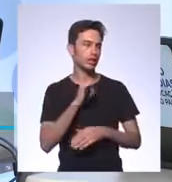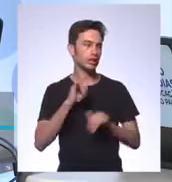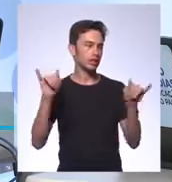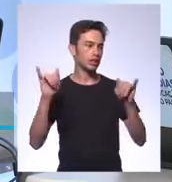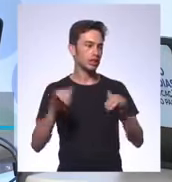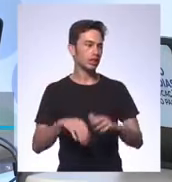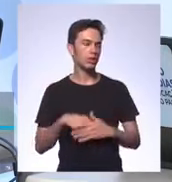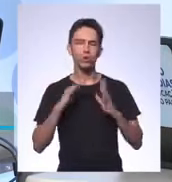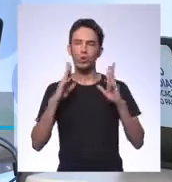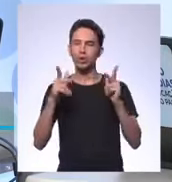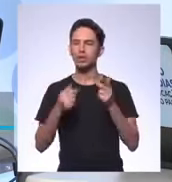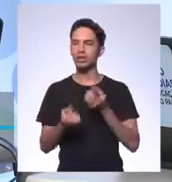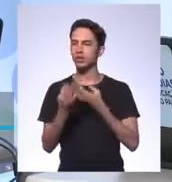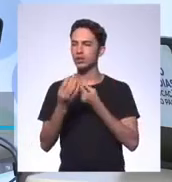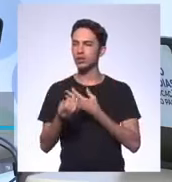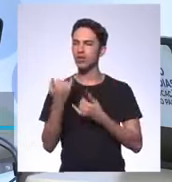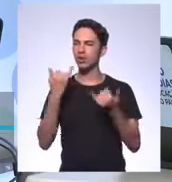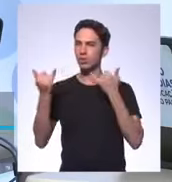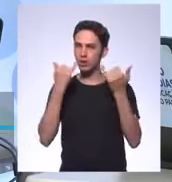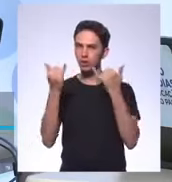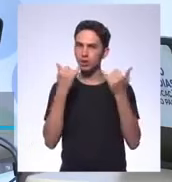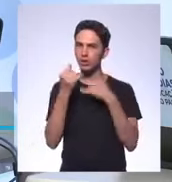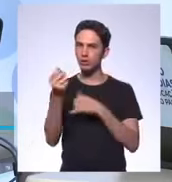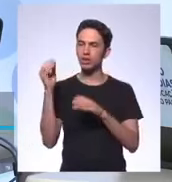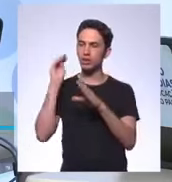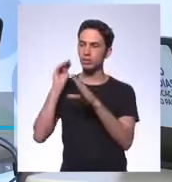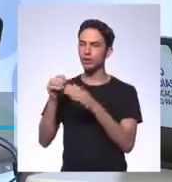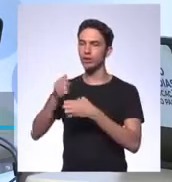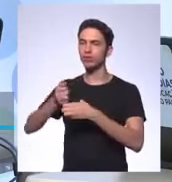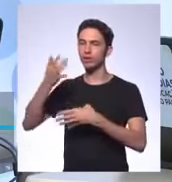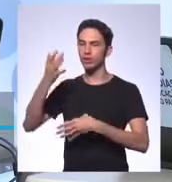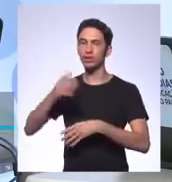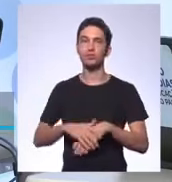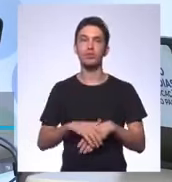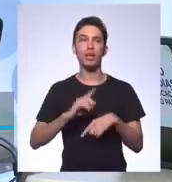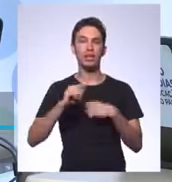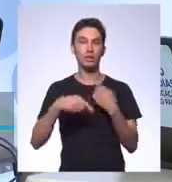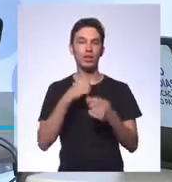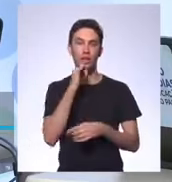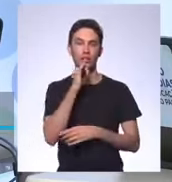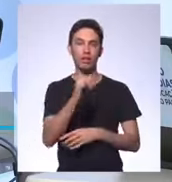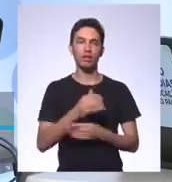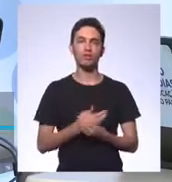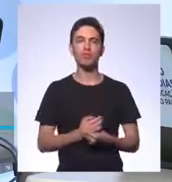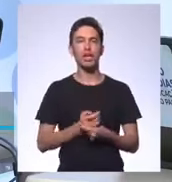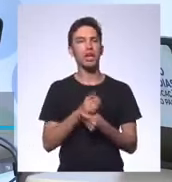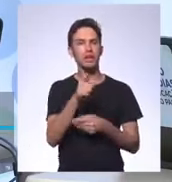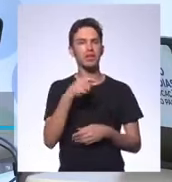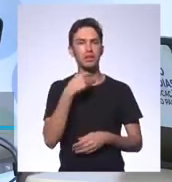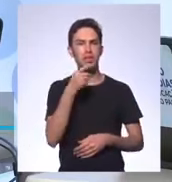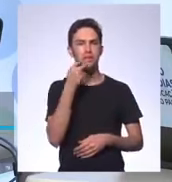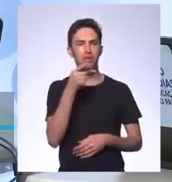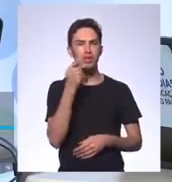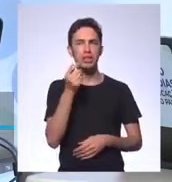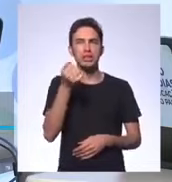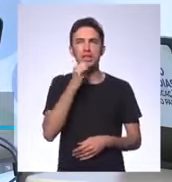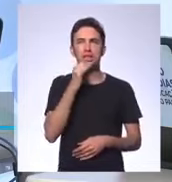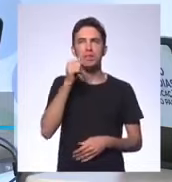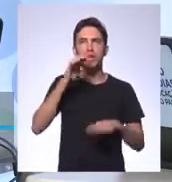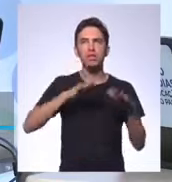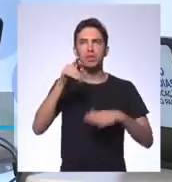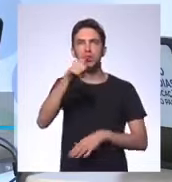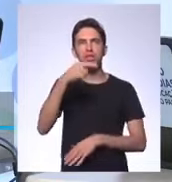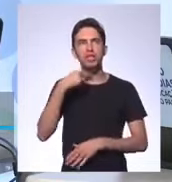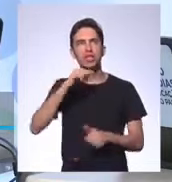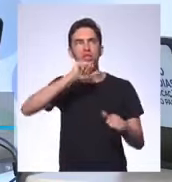que vocês colocaram. Daqui a pouco a gente vai colocar a notícia para vocês. E aí vocês vão falando se vocês, de repente, mudariam alguma coisa, porque ficaria